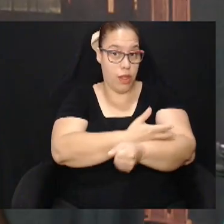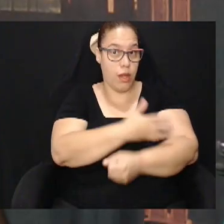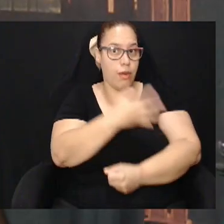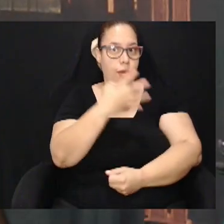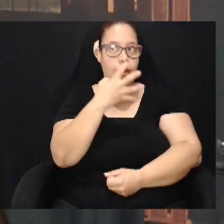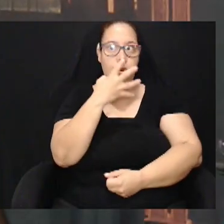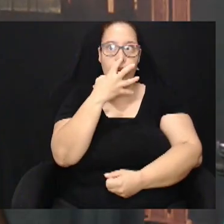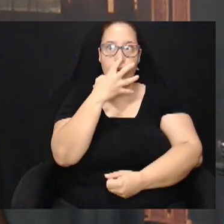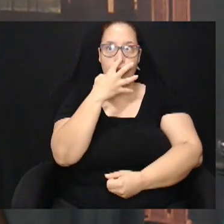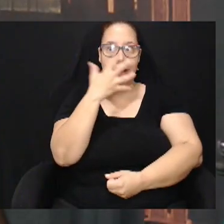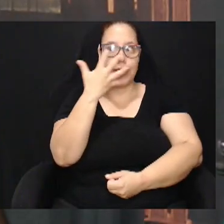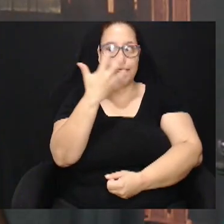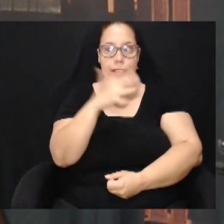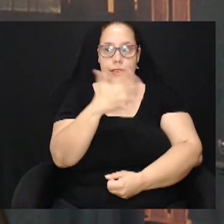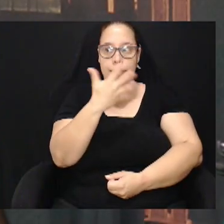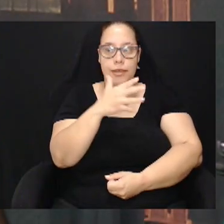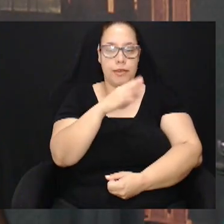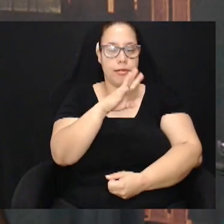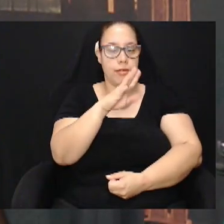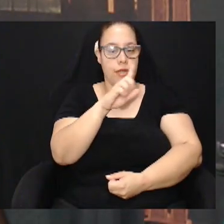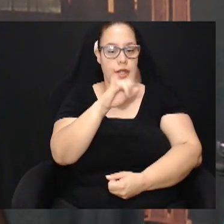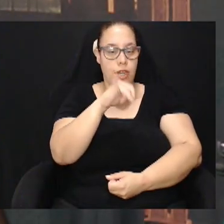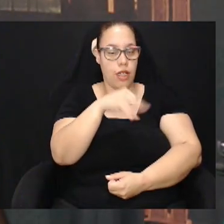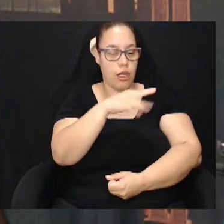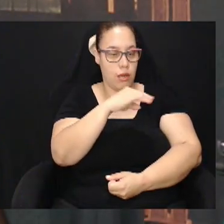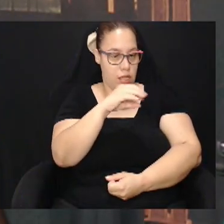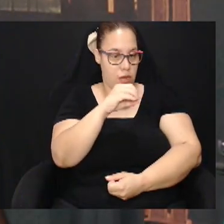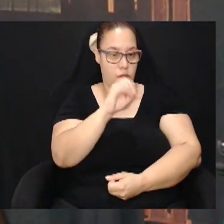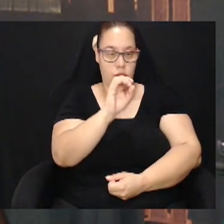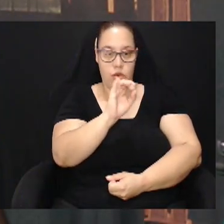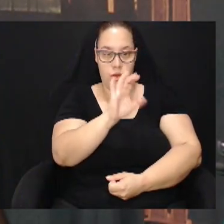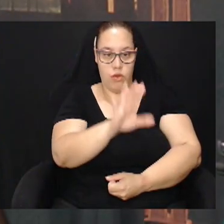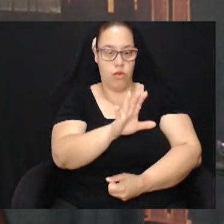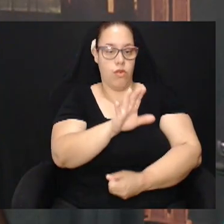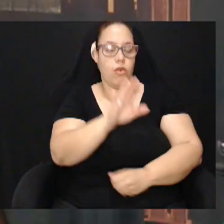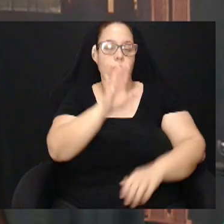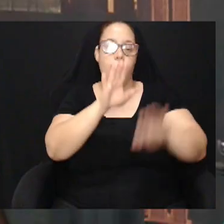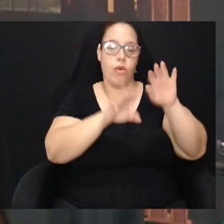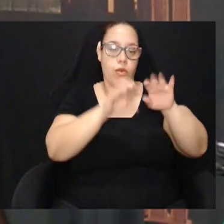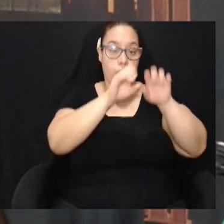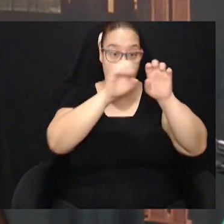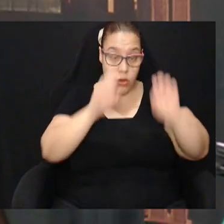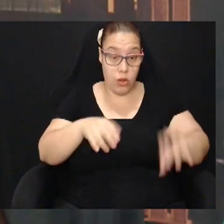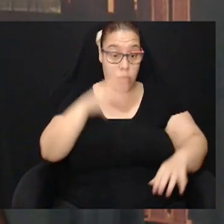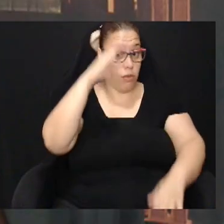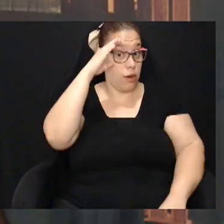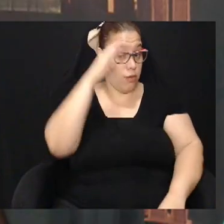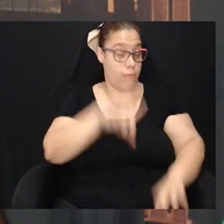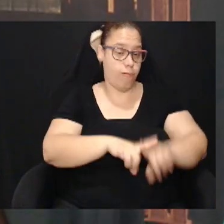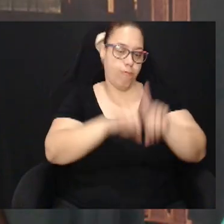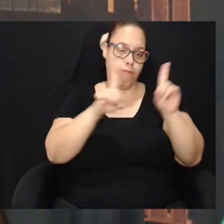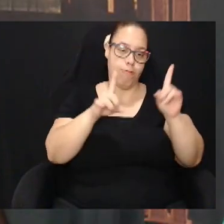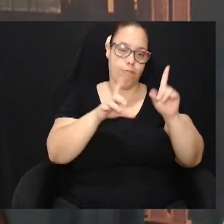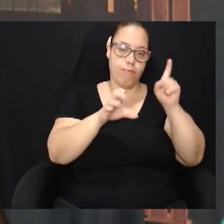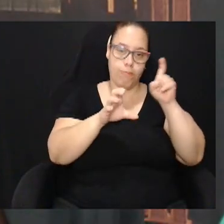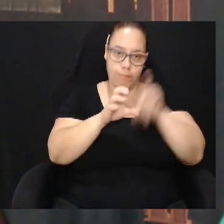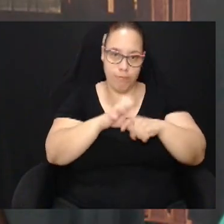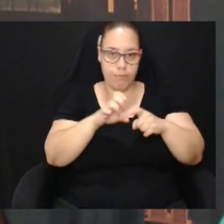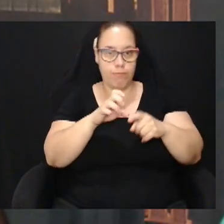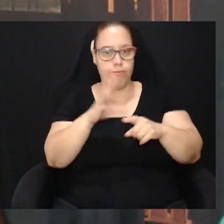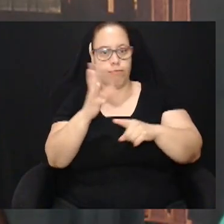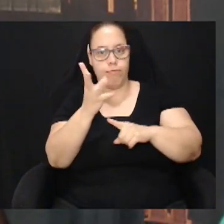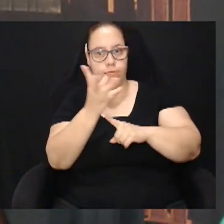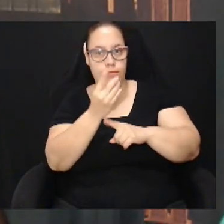O sistema límbico, por si só, ele não é... A gente tem algumas estruturas chaves, mas a depender do autor, da publicação, tem